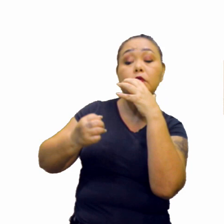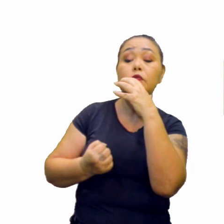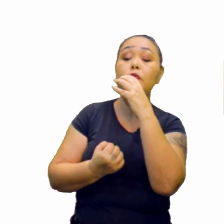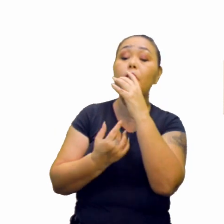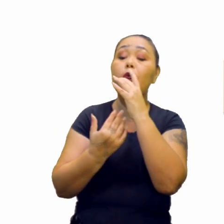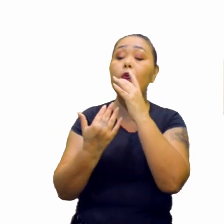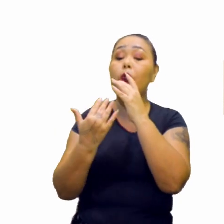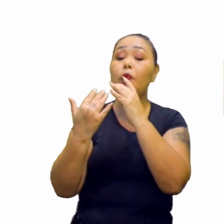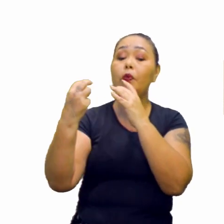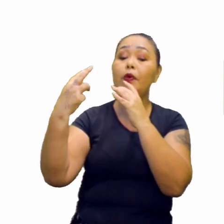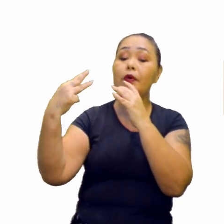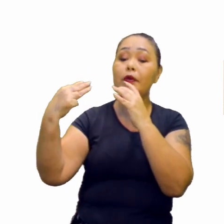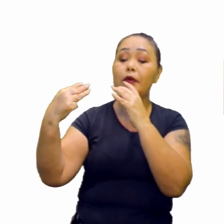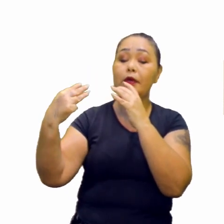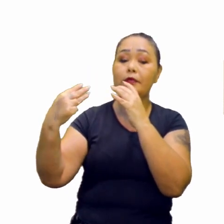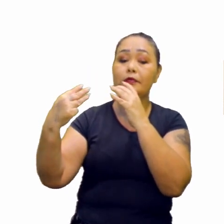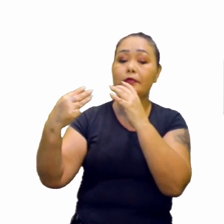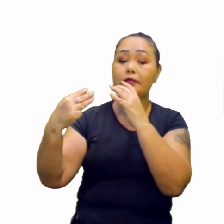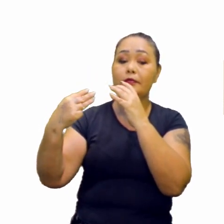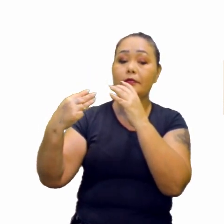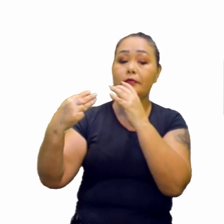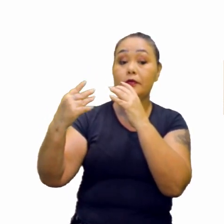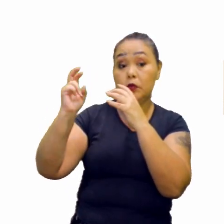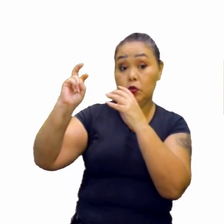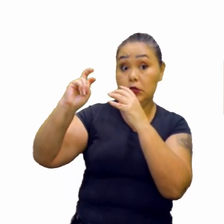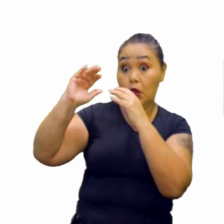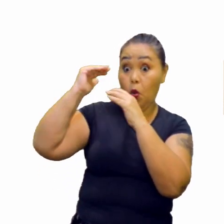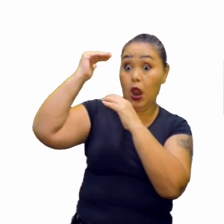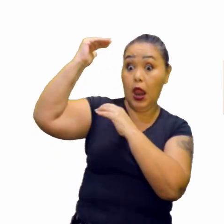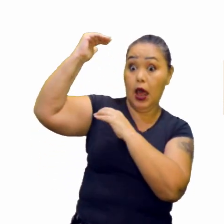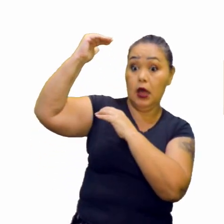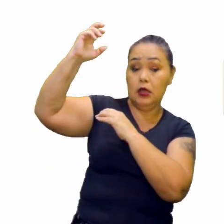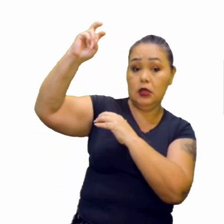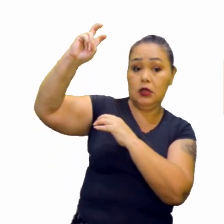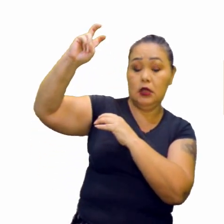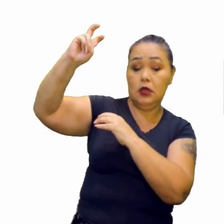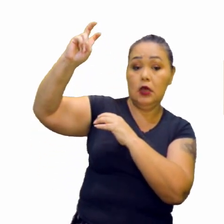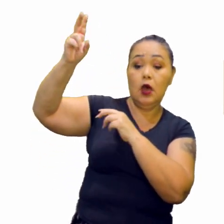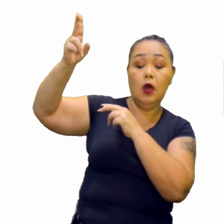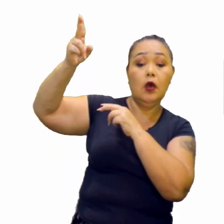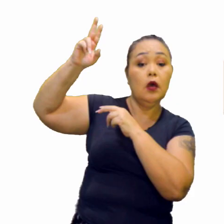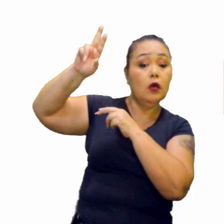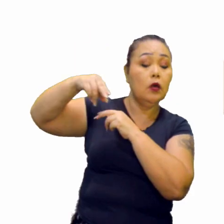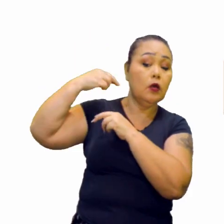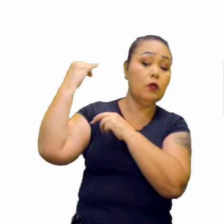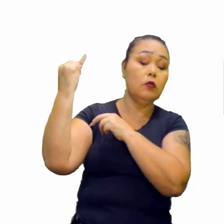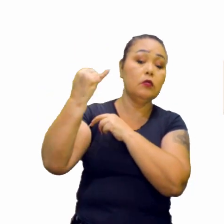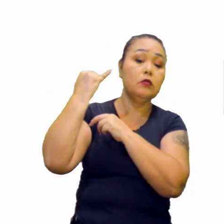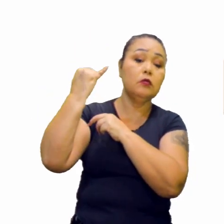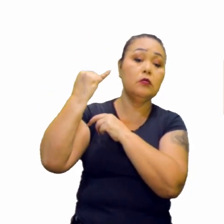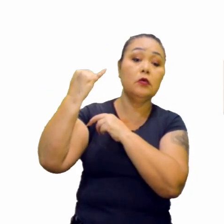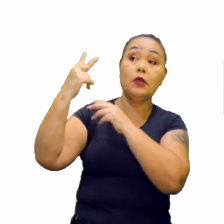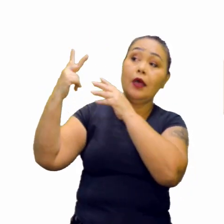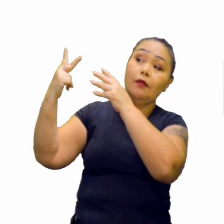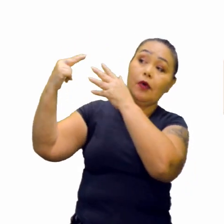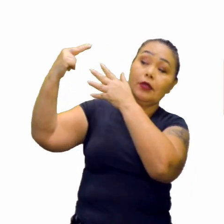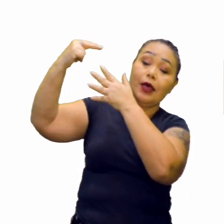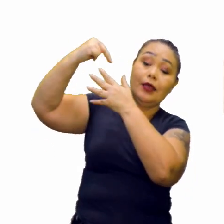3. No campo 5, pessoal, é importantíssimo, porque você tem que podar as árvores